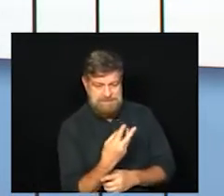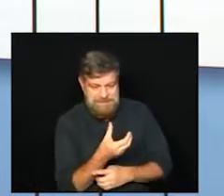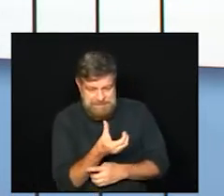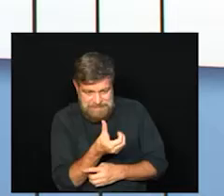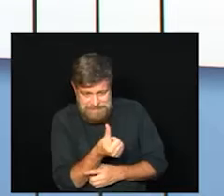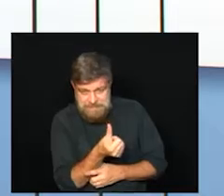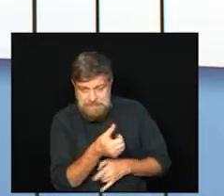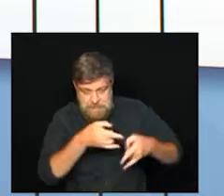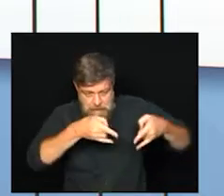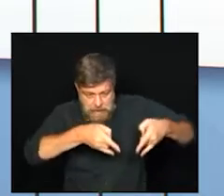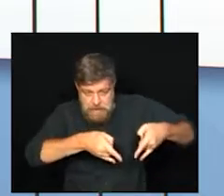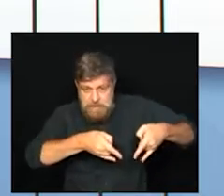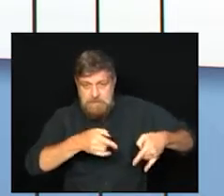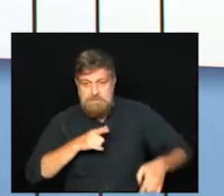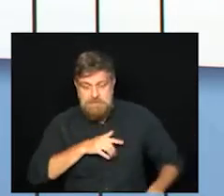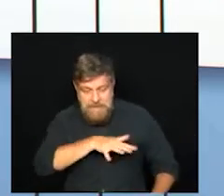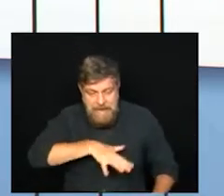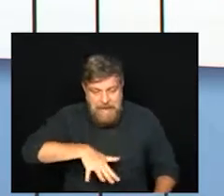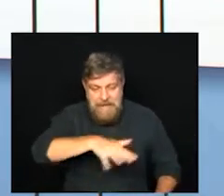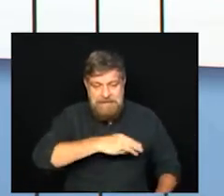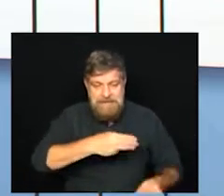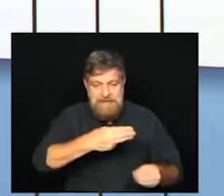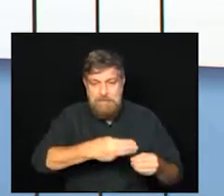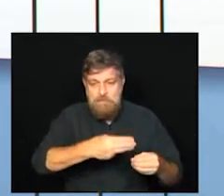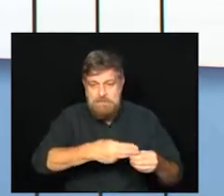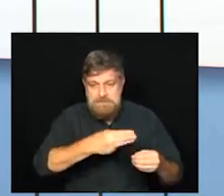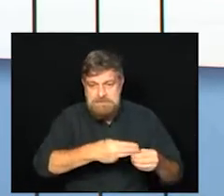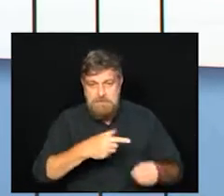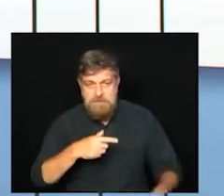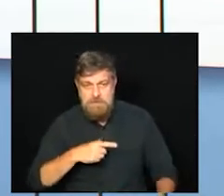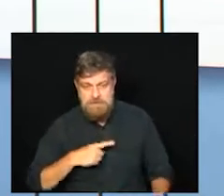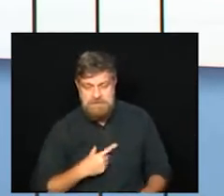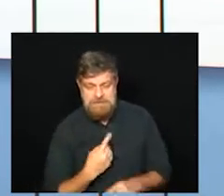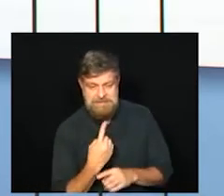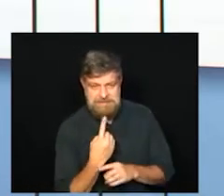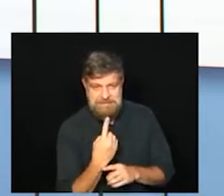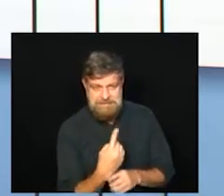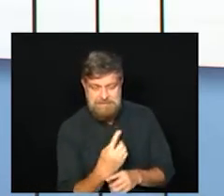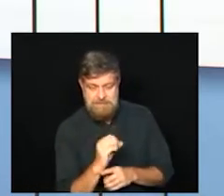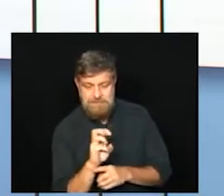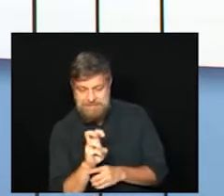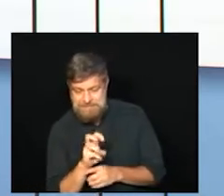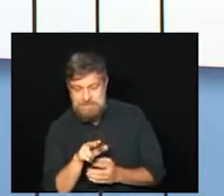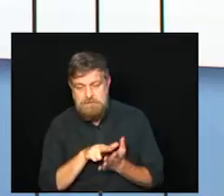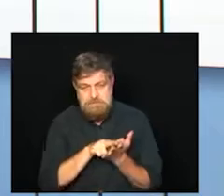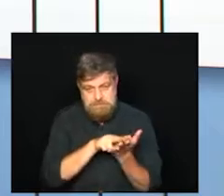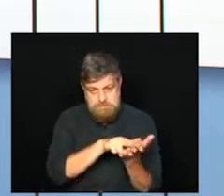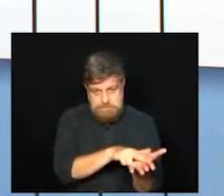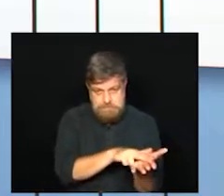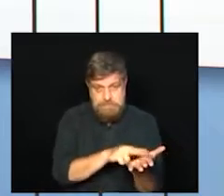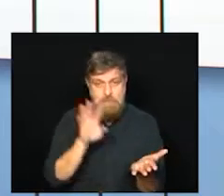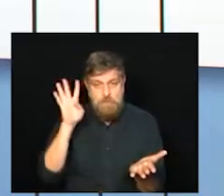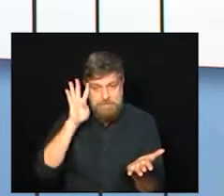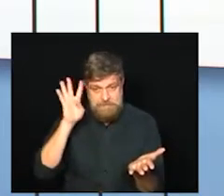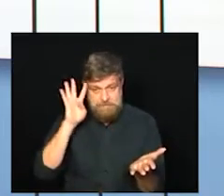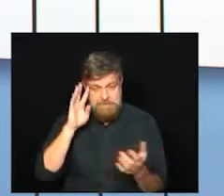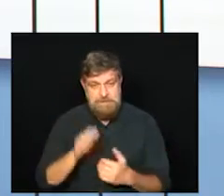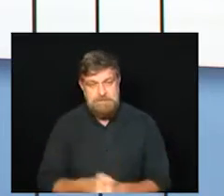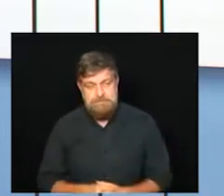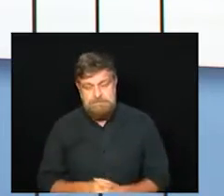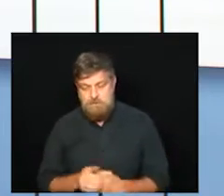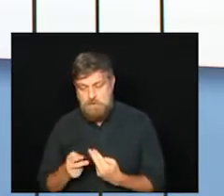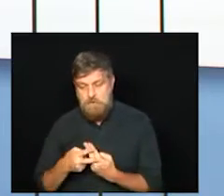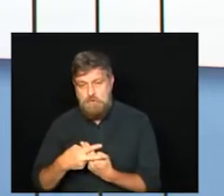136 estão disponíveis na rede municipal, dos quais 105 estavam ocupados nesta quarta-feira. No